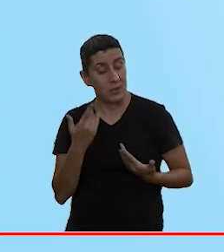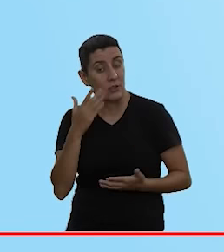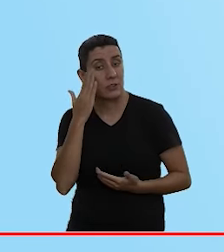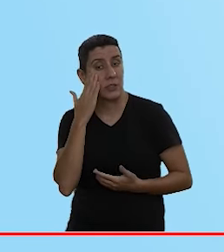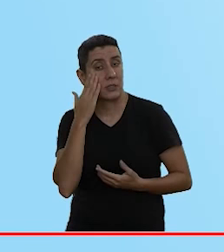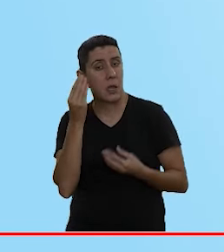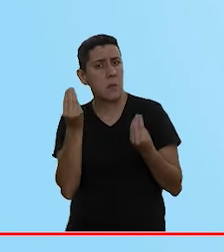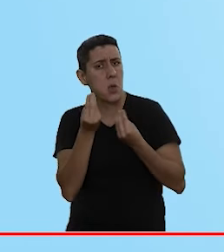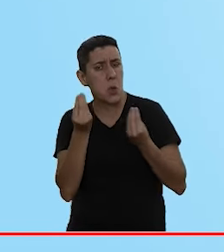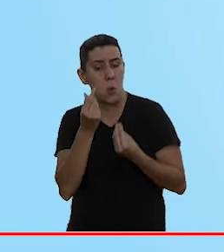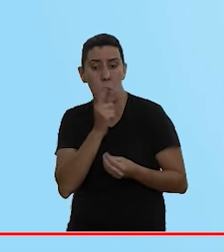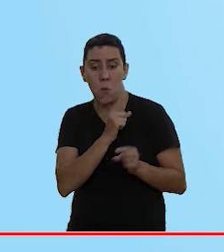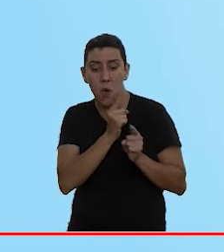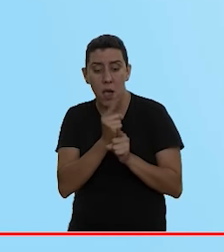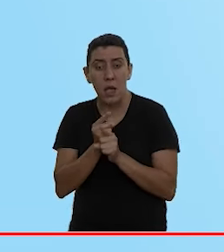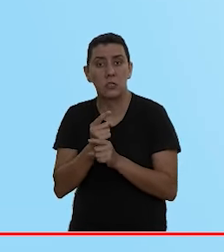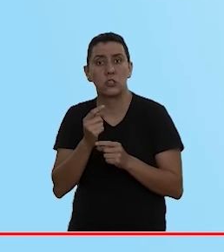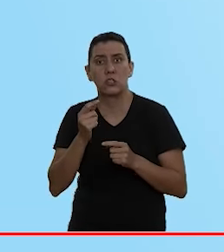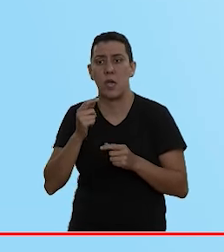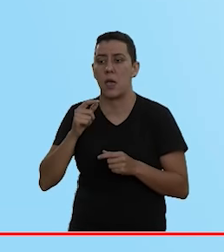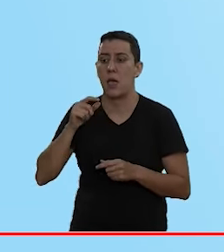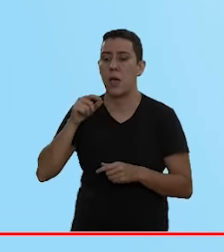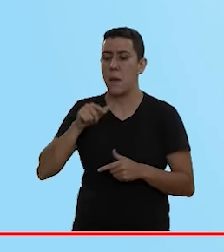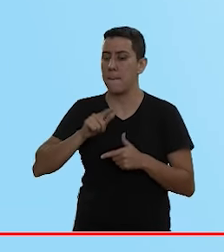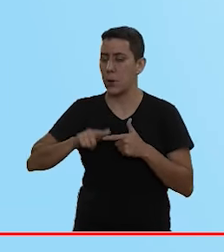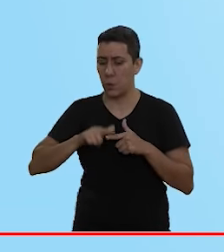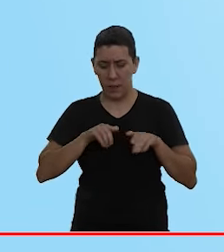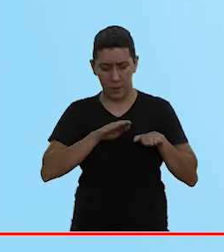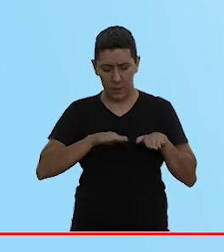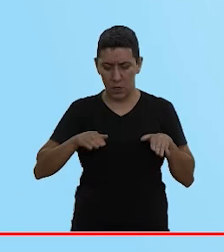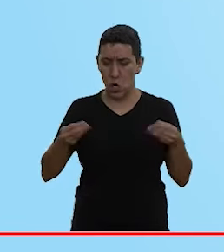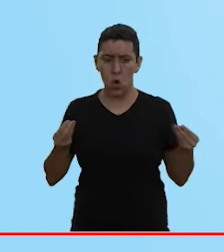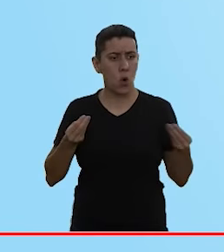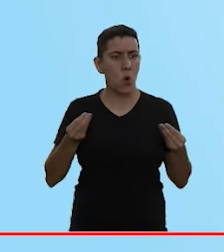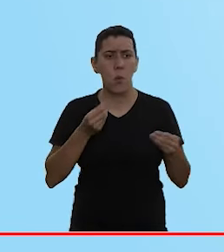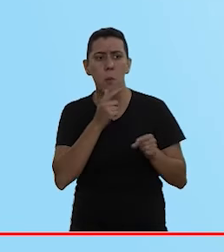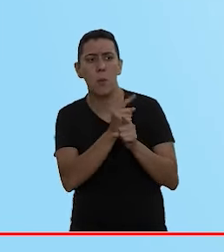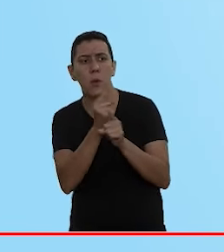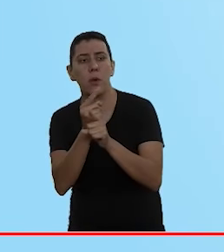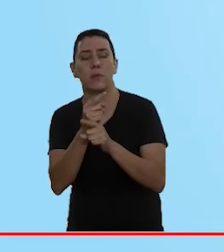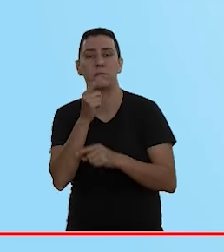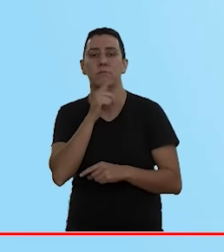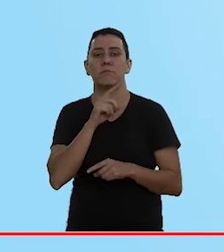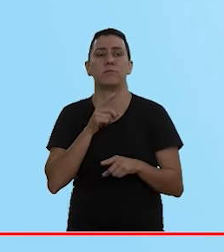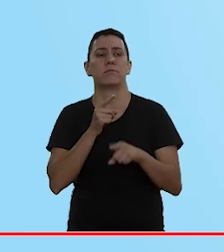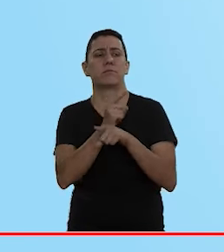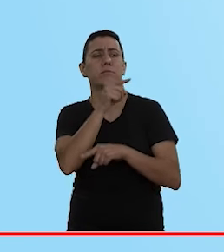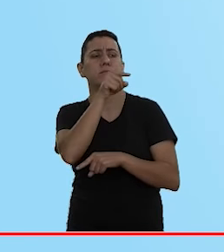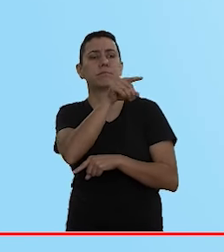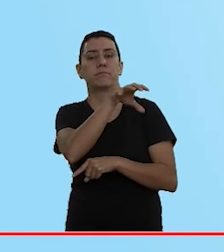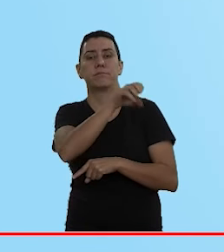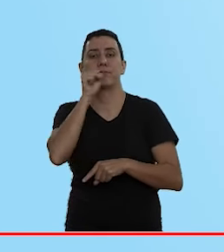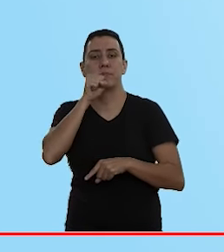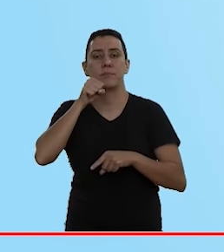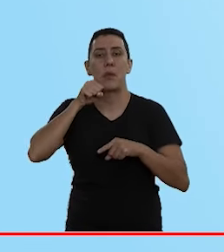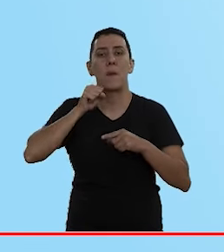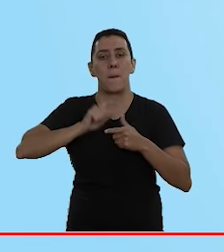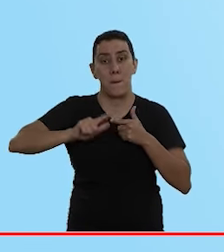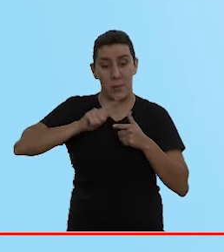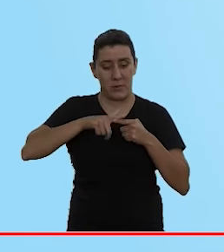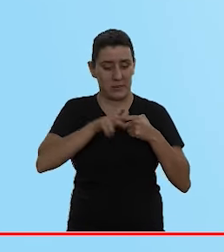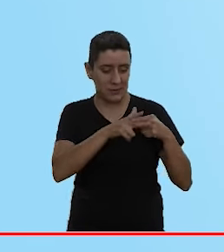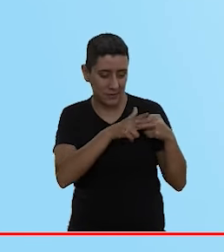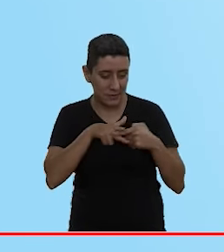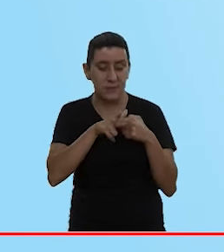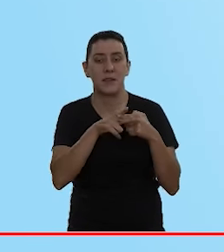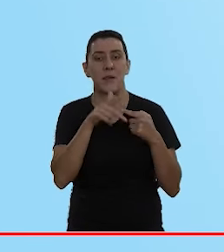módulo onde ocorreu esse problema, né? E esses problemas aqui, eles podem ocorrer sempre na